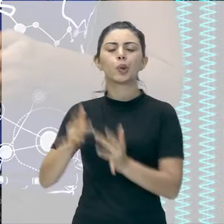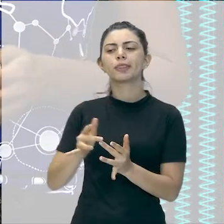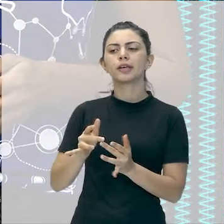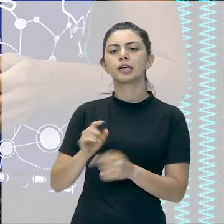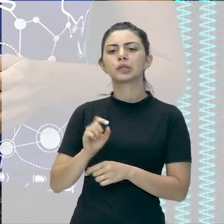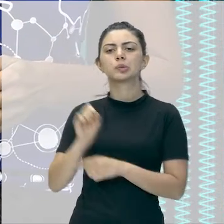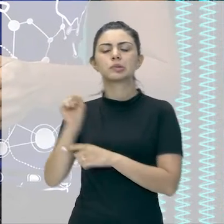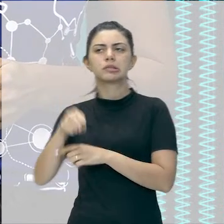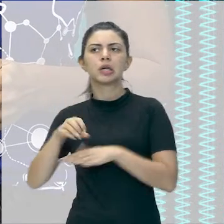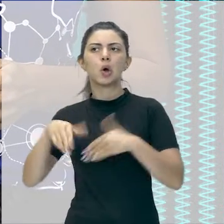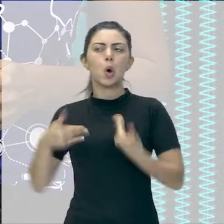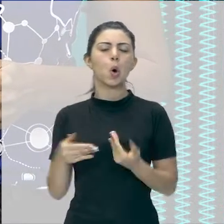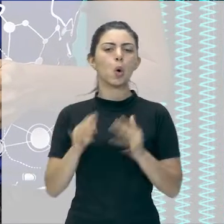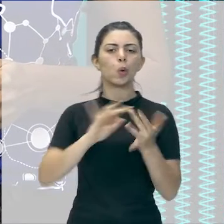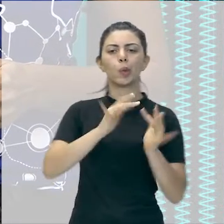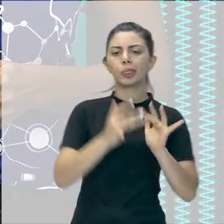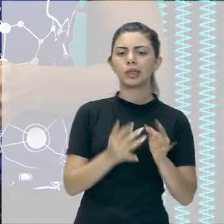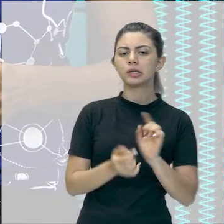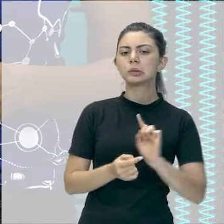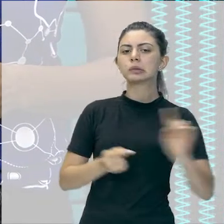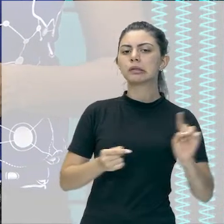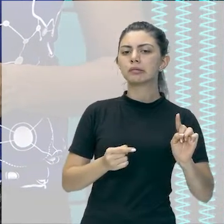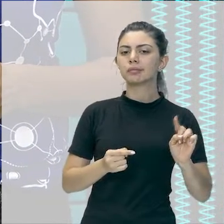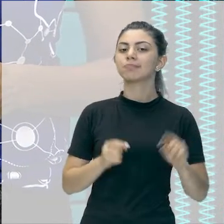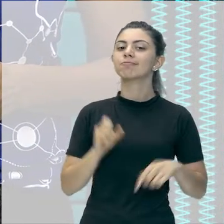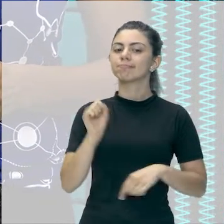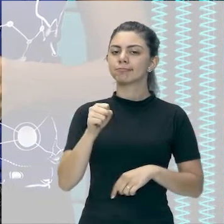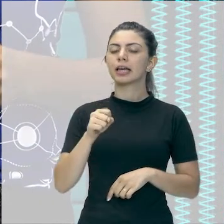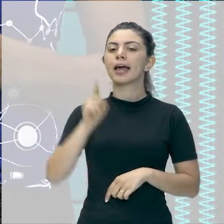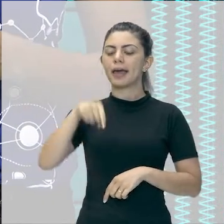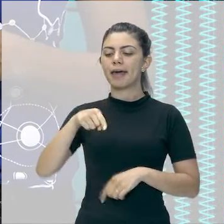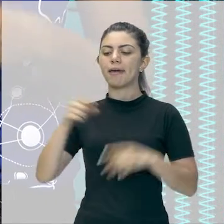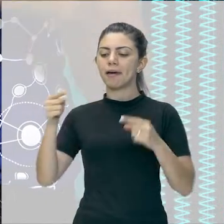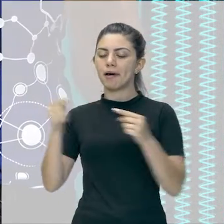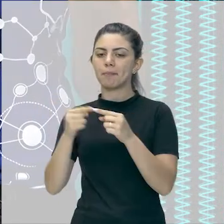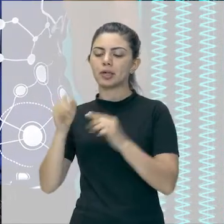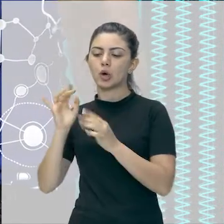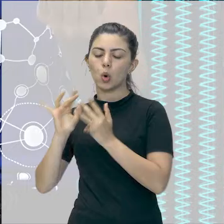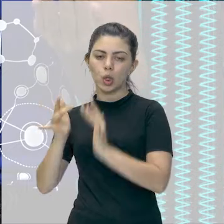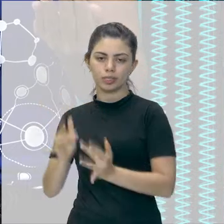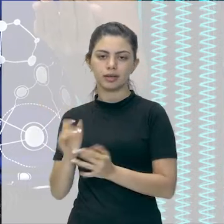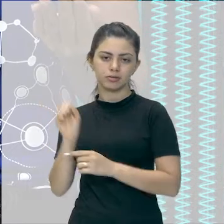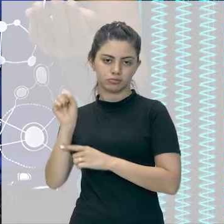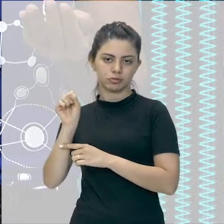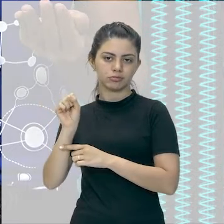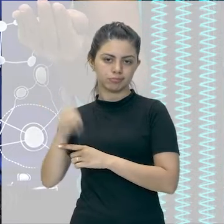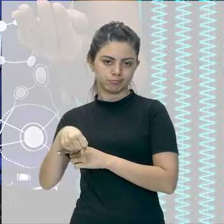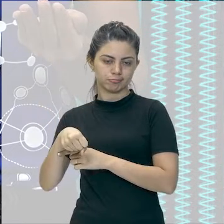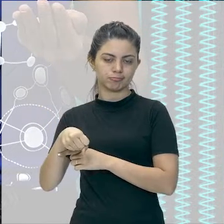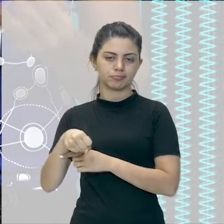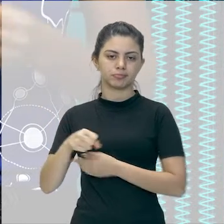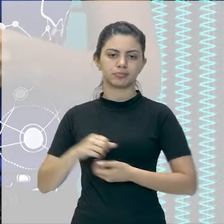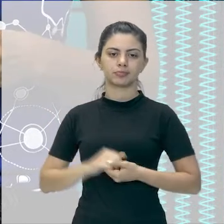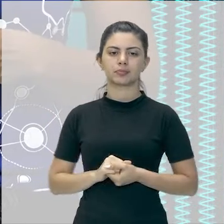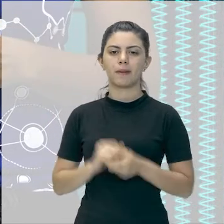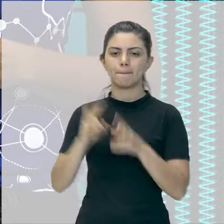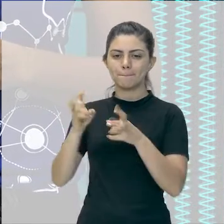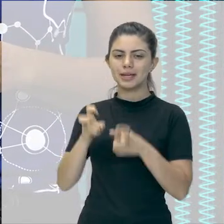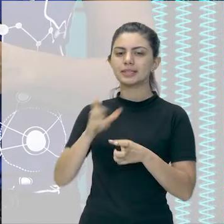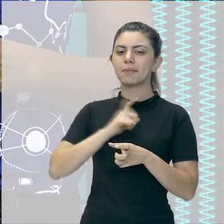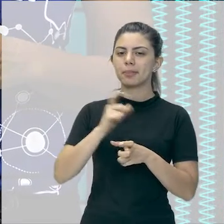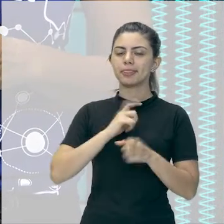negativa? Isso mesmo, a forma afirmativa. Olha aqui o ed no final. Verbo visit com o ed no